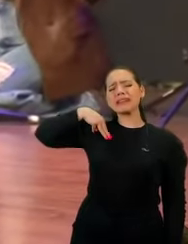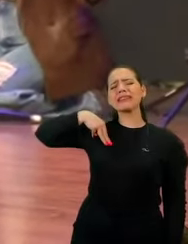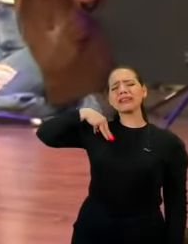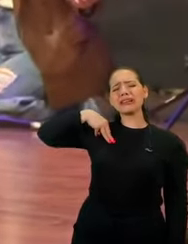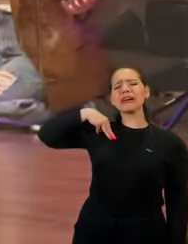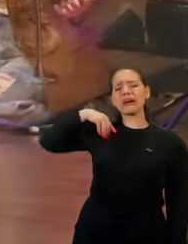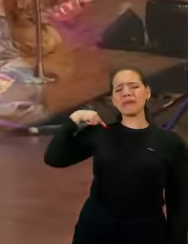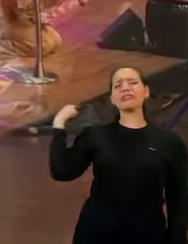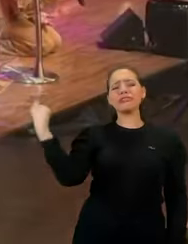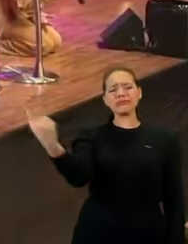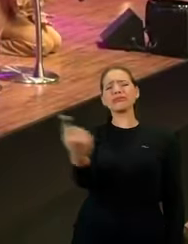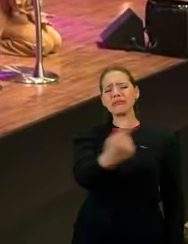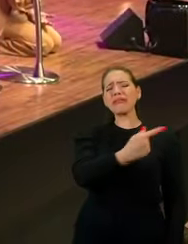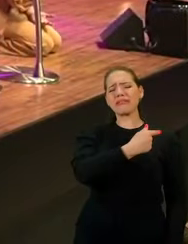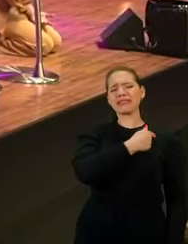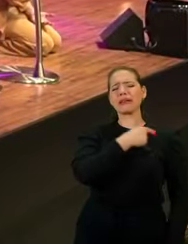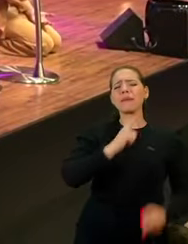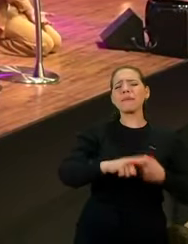vivemos.